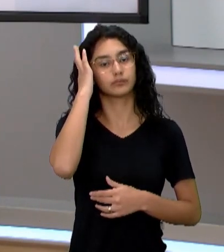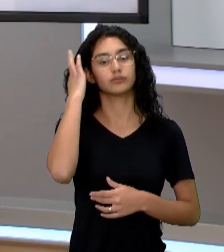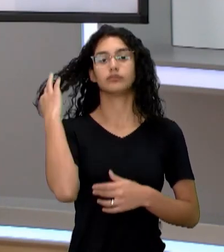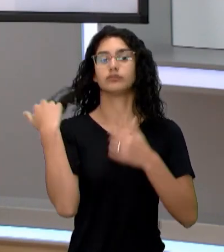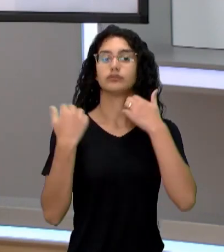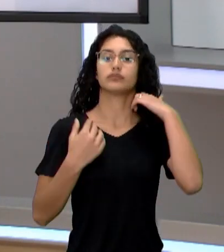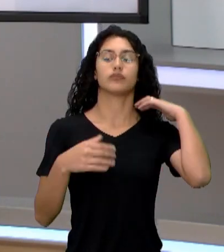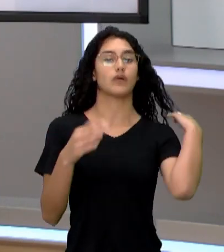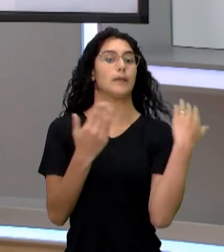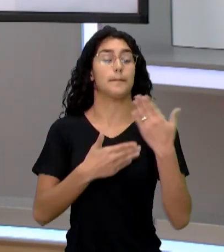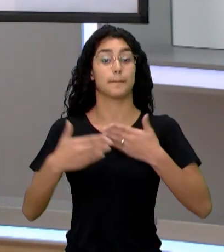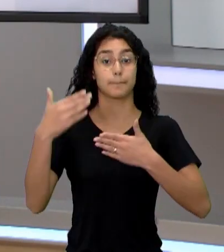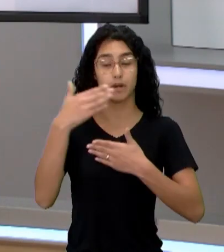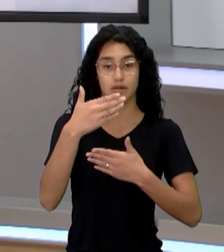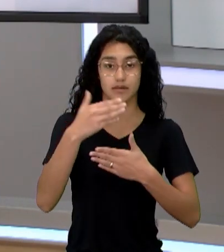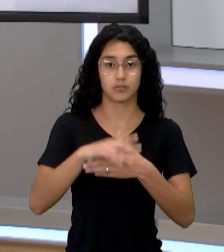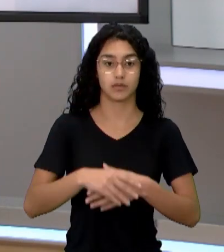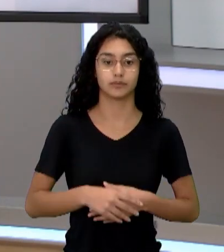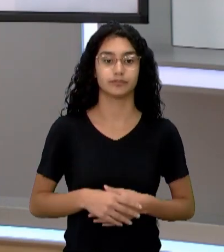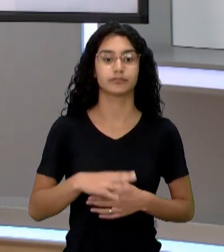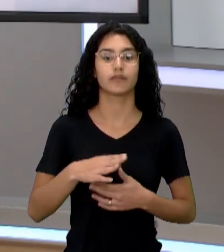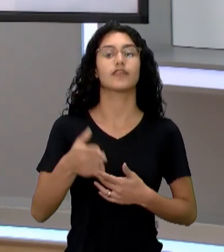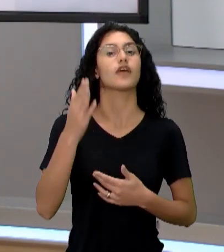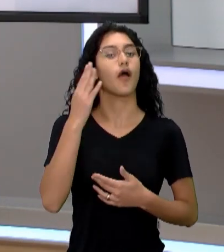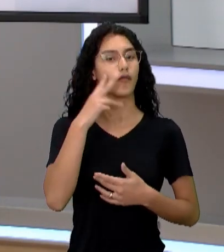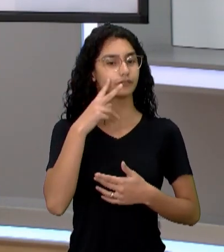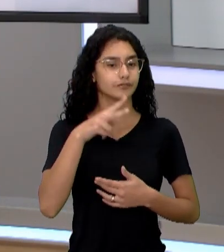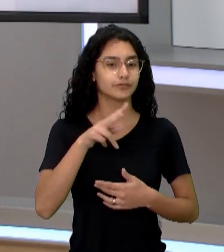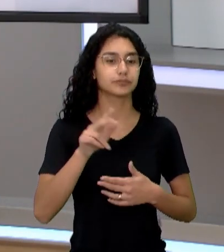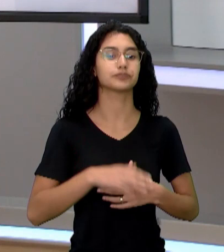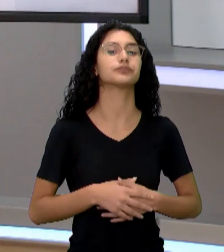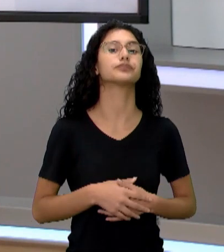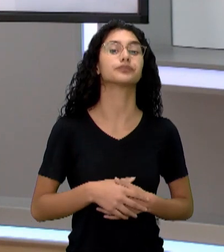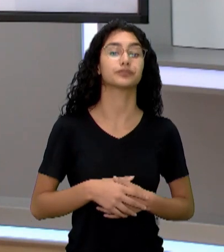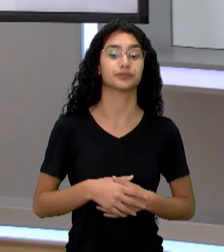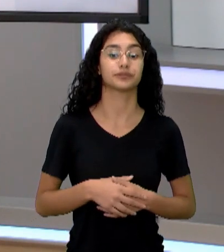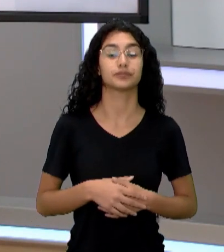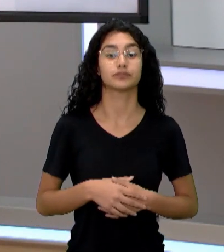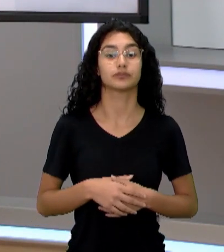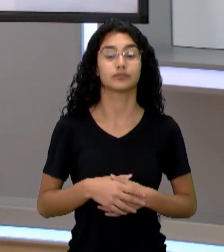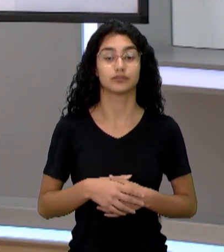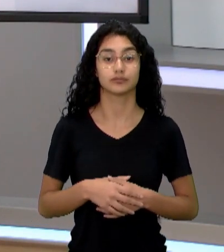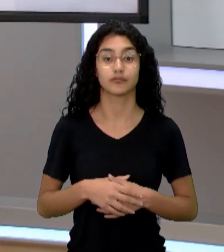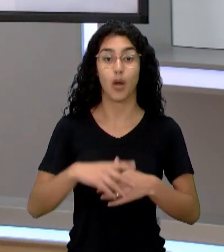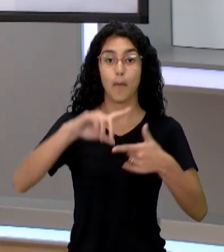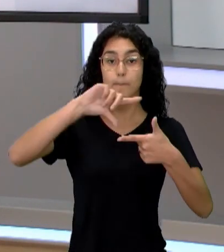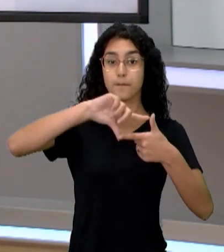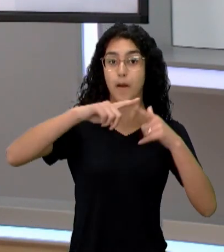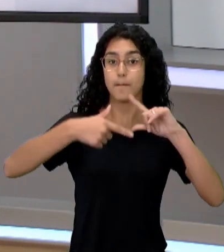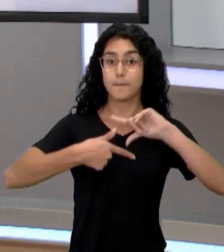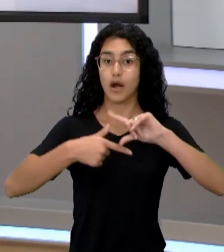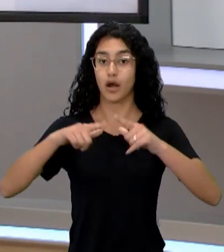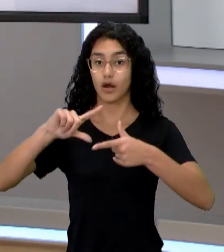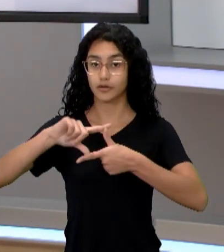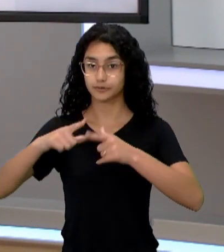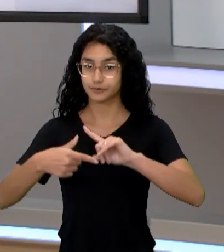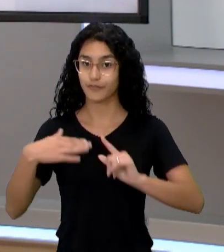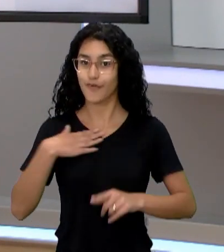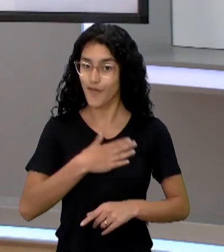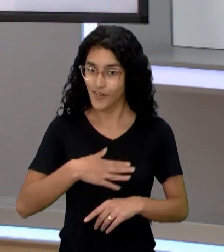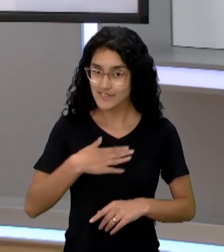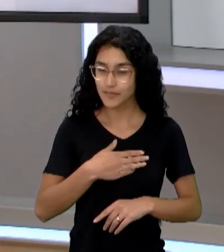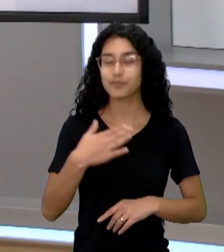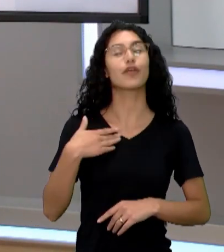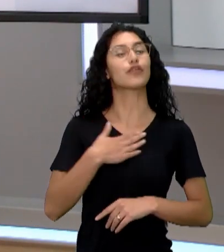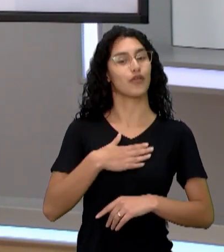lá. Vamos para a próxima questão, que vocês já devem ter visto aí, né? É uma questão de geometria, né? Gosta de geometria? Eu